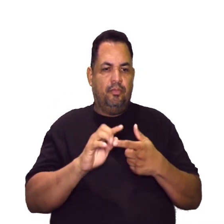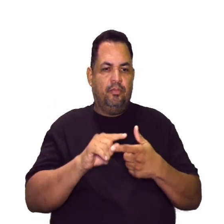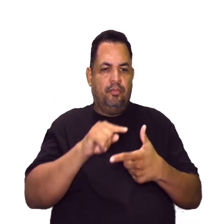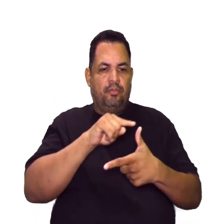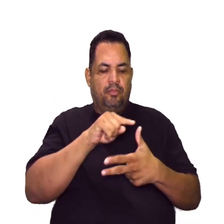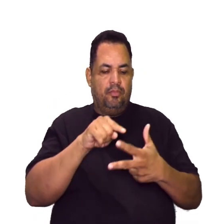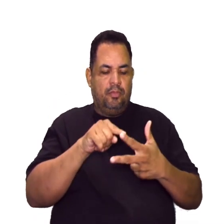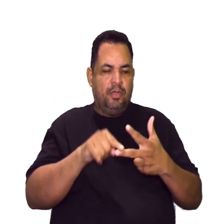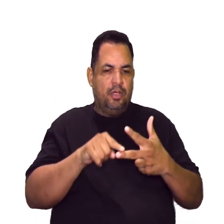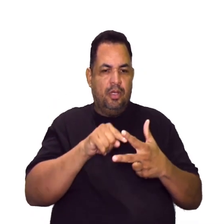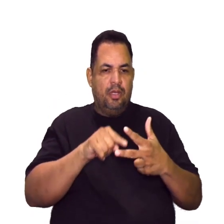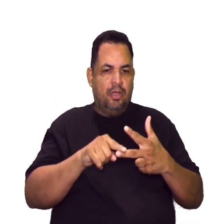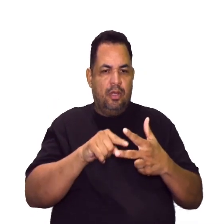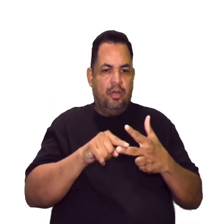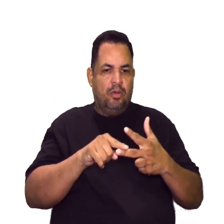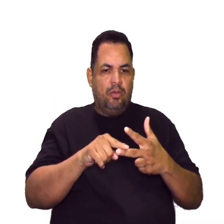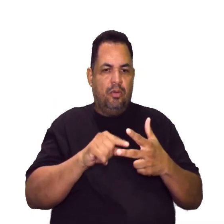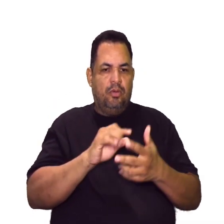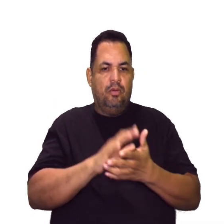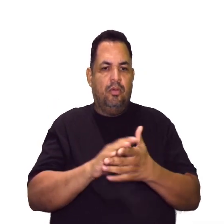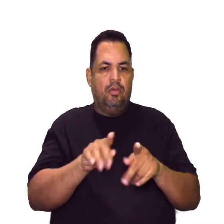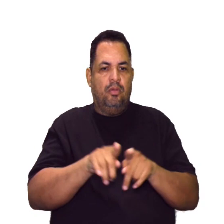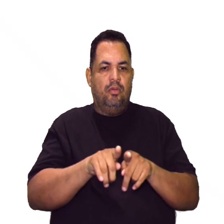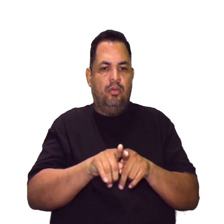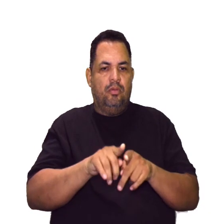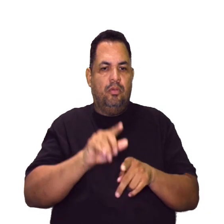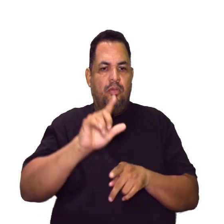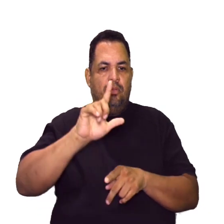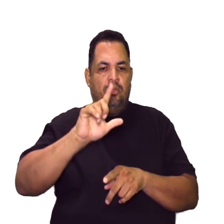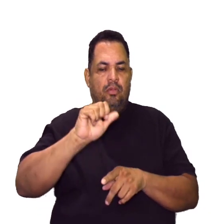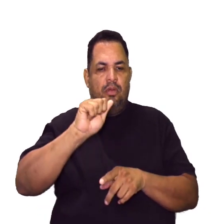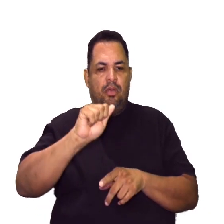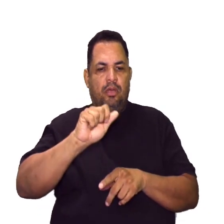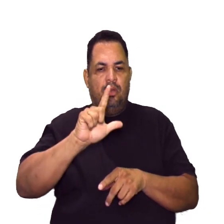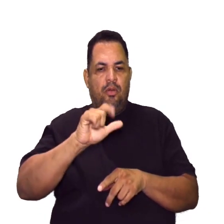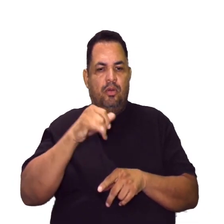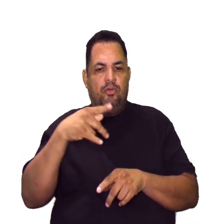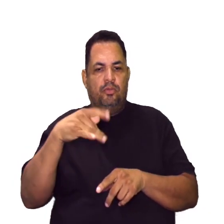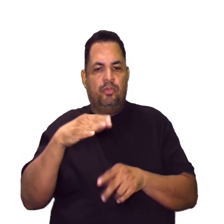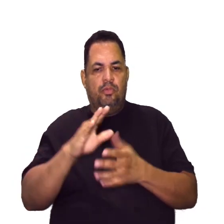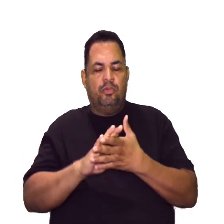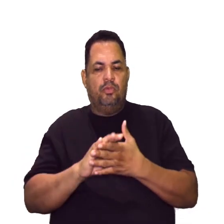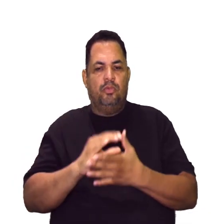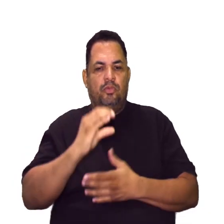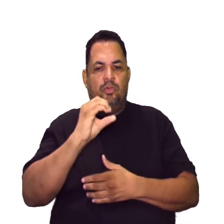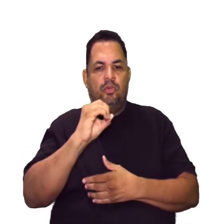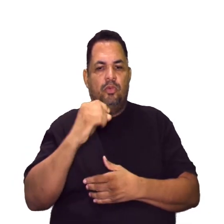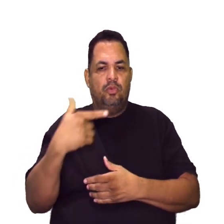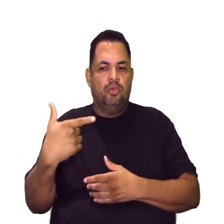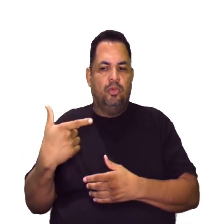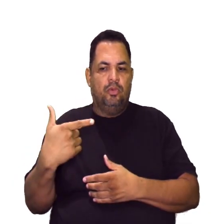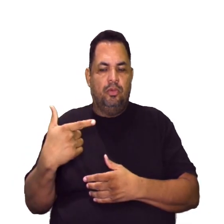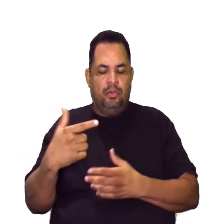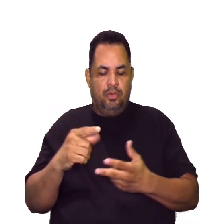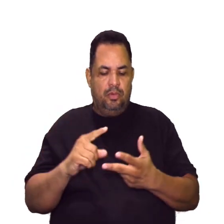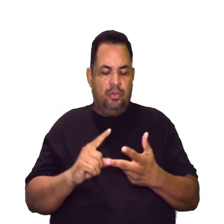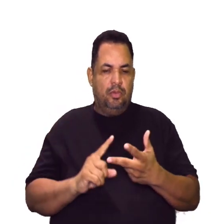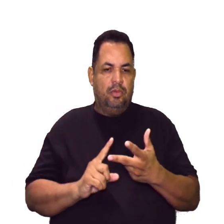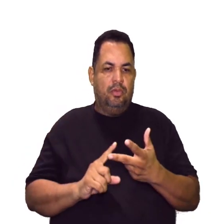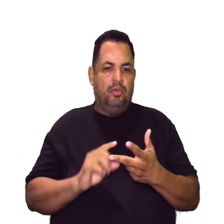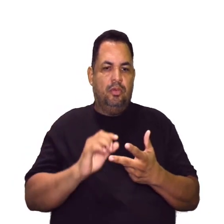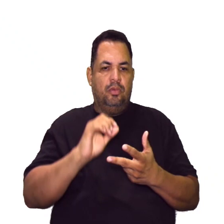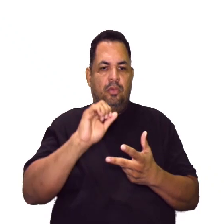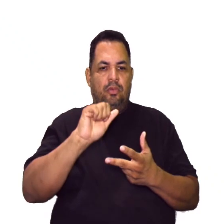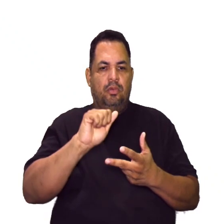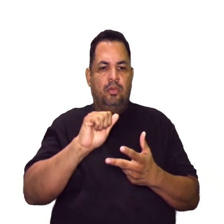angular a geometria e é um alótropo do oxigênio. Olha só, hein? Nos lembrado